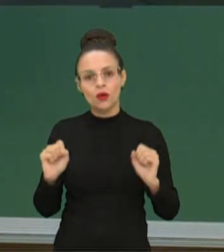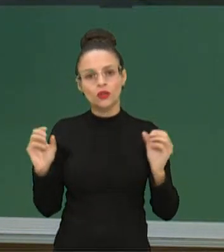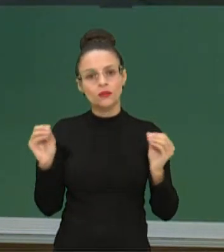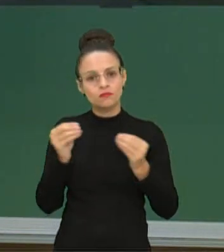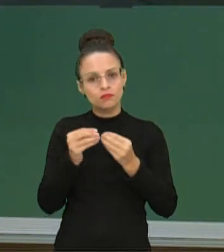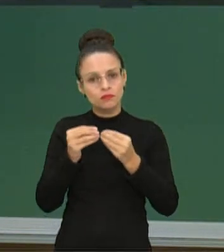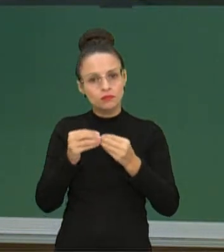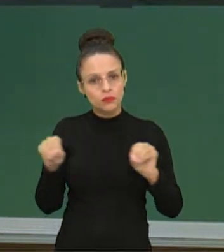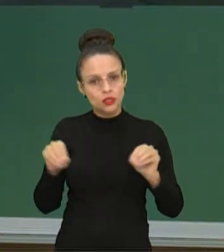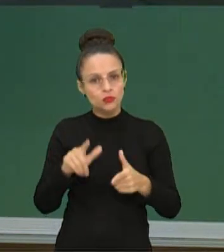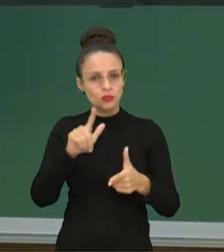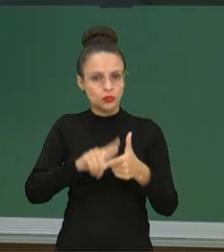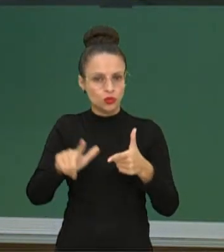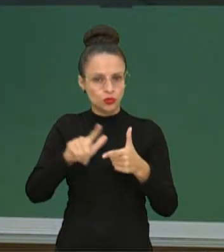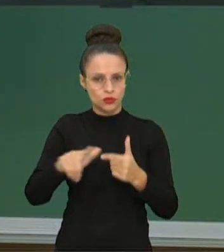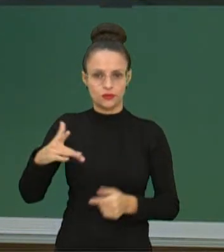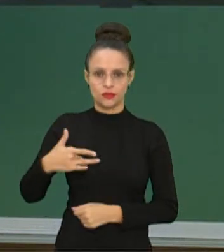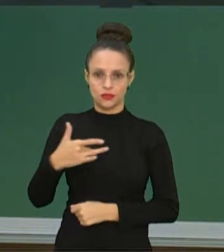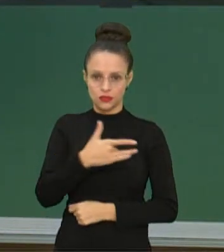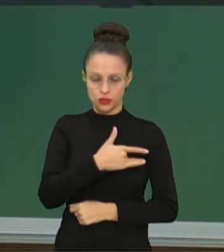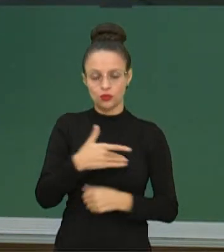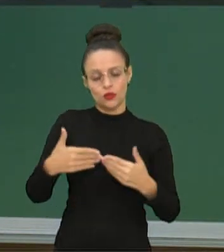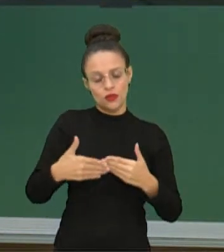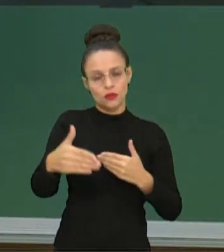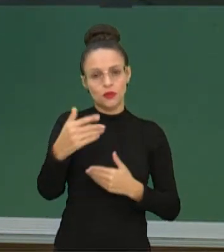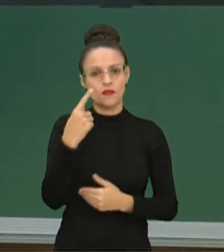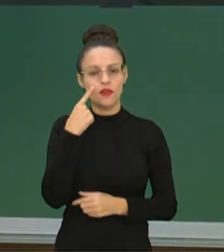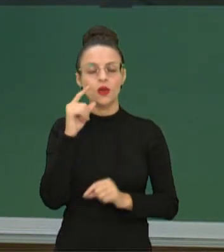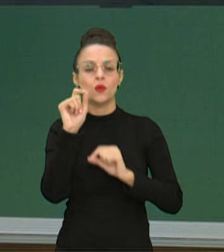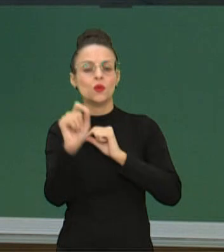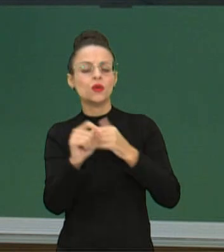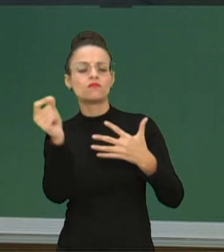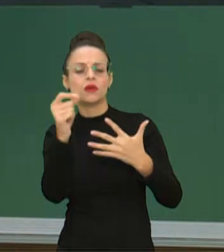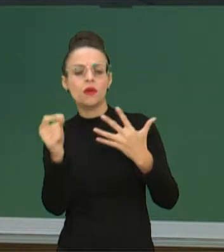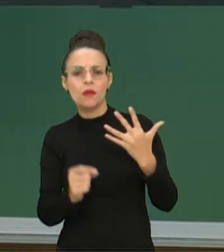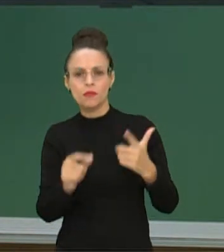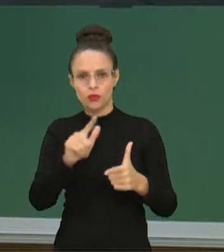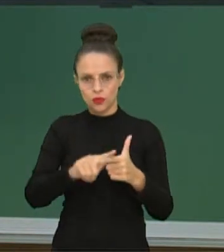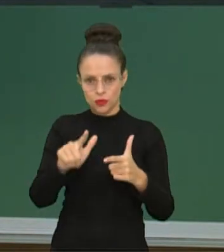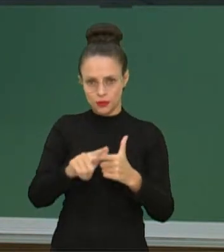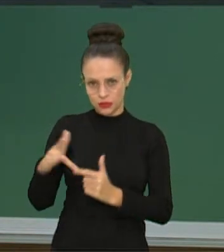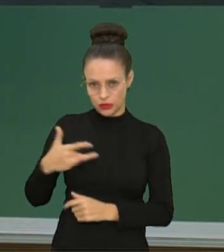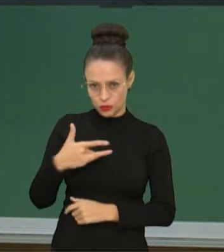em alguns problemas de saúde, que nós vamos ver quais são também.